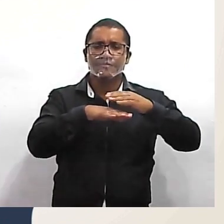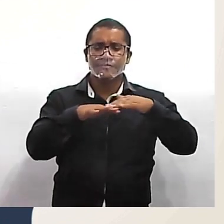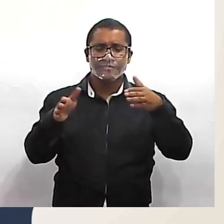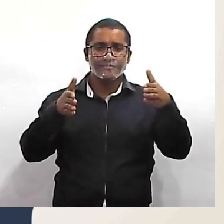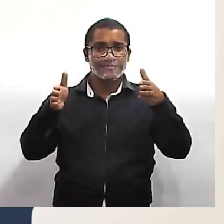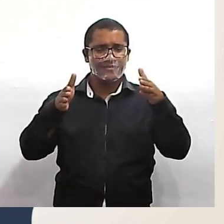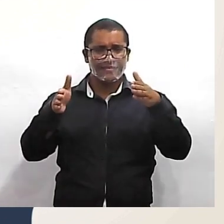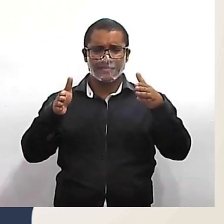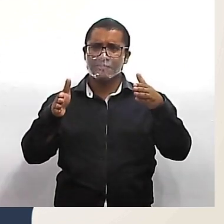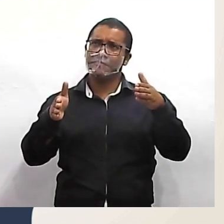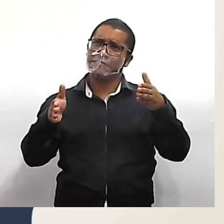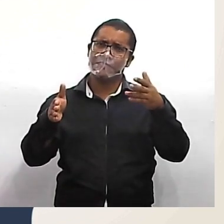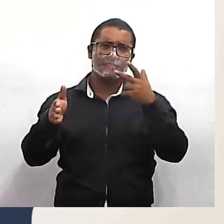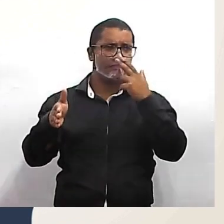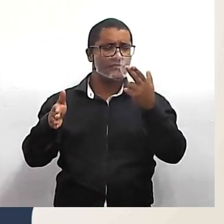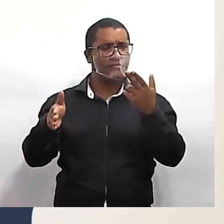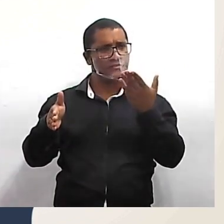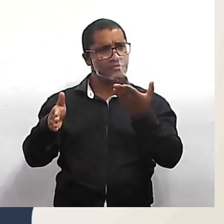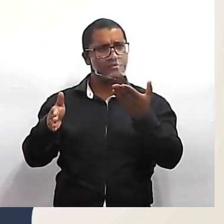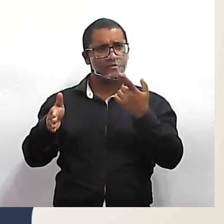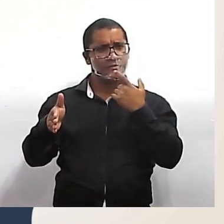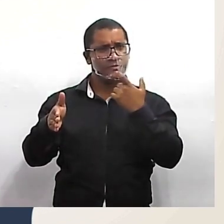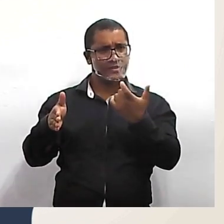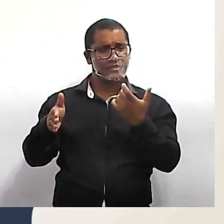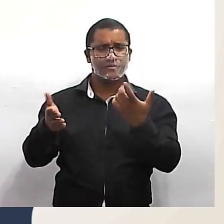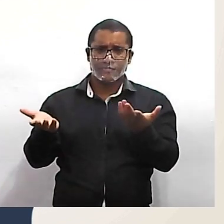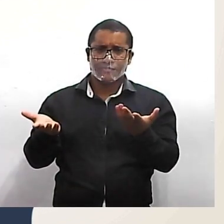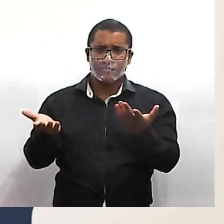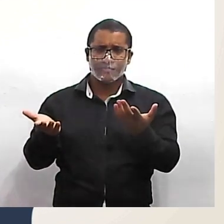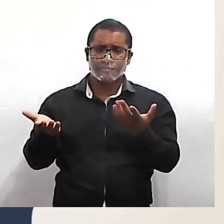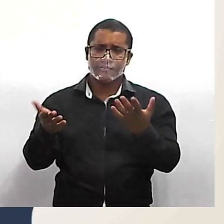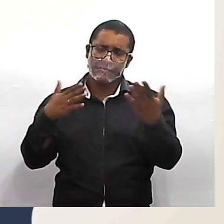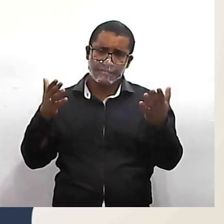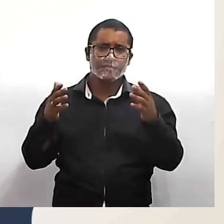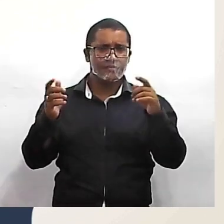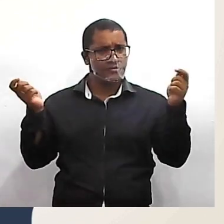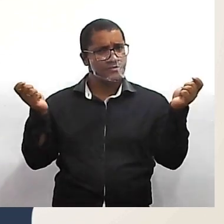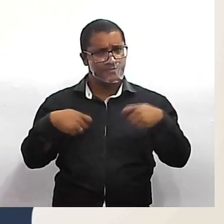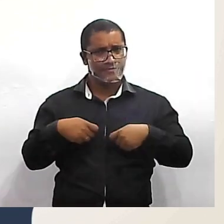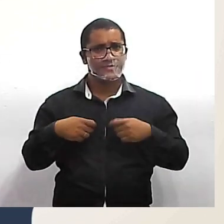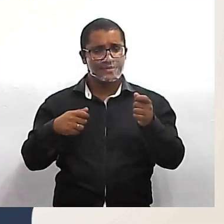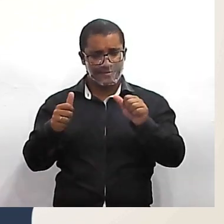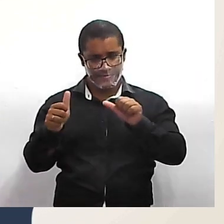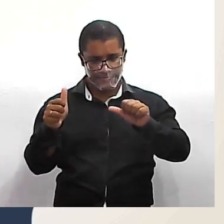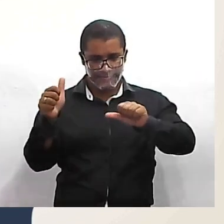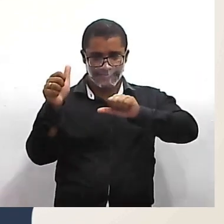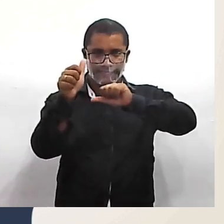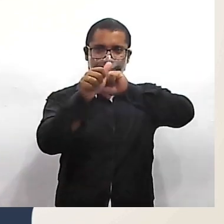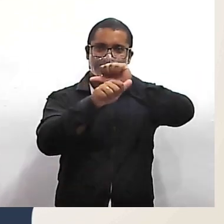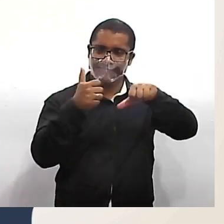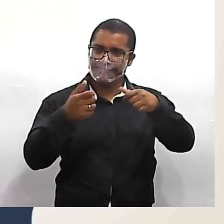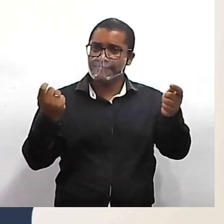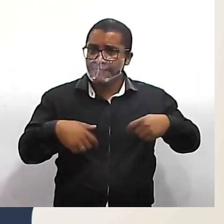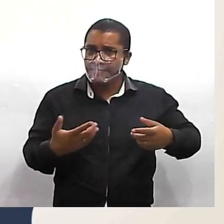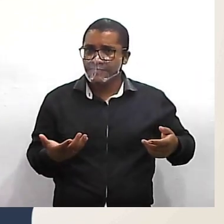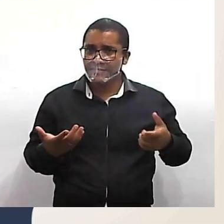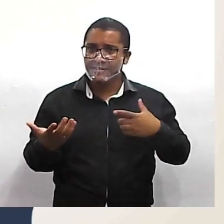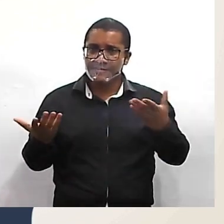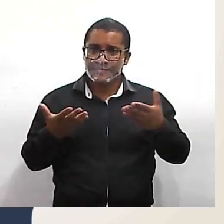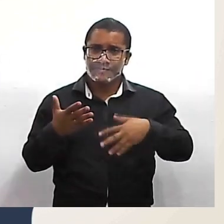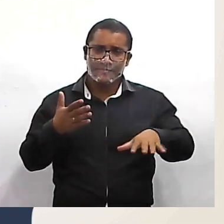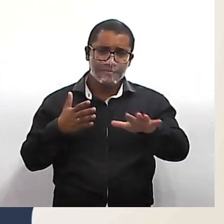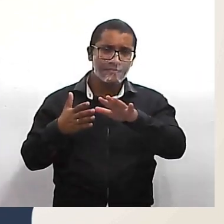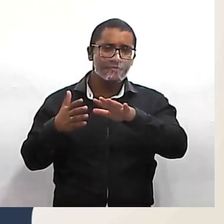que aparentemente está muito perto, né, mas ainda é possível que a gente se reinvente, né, dentro desse